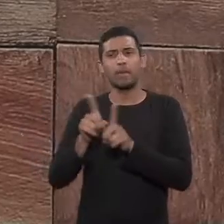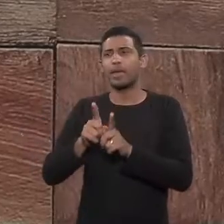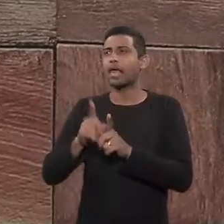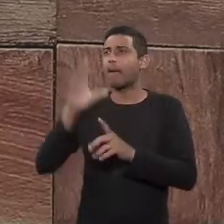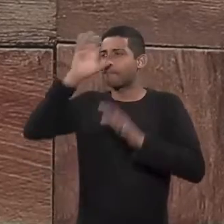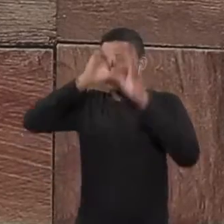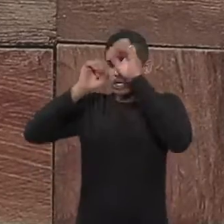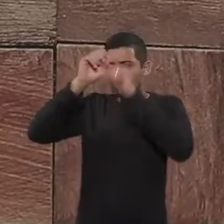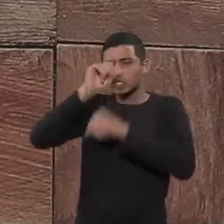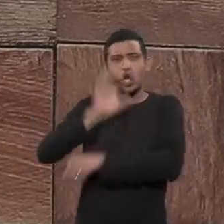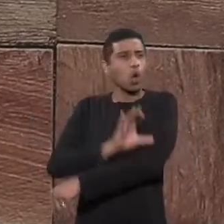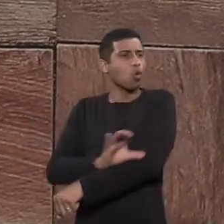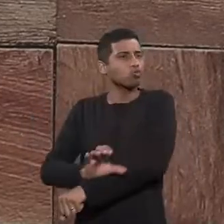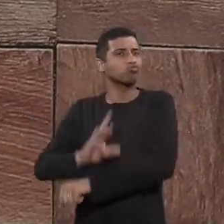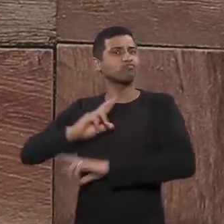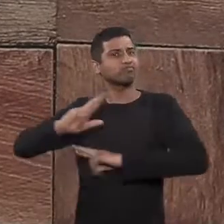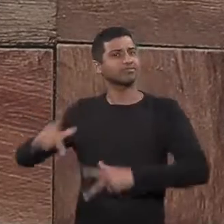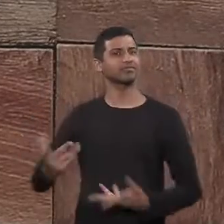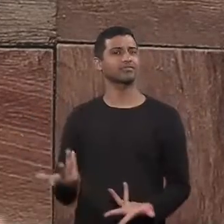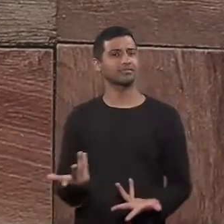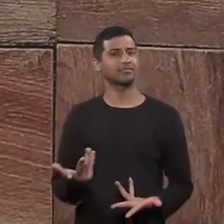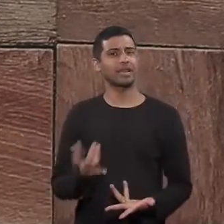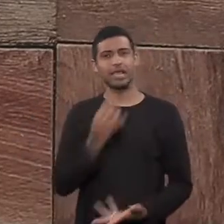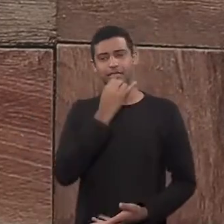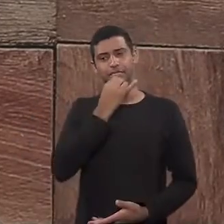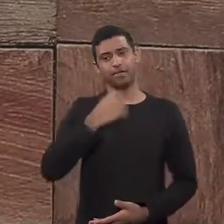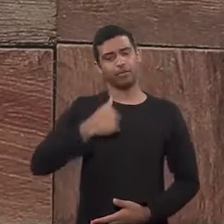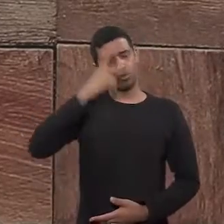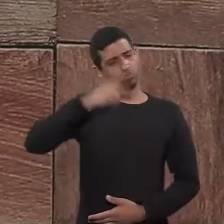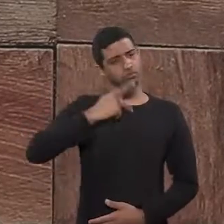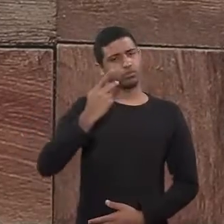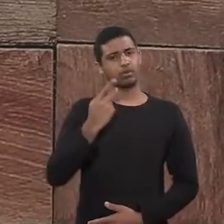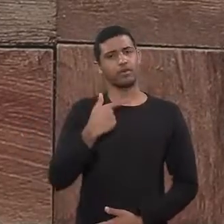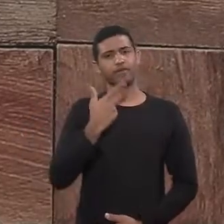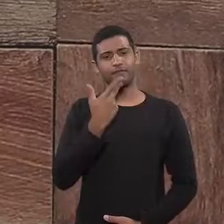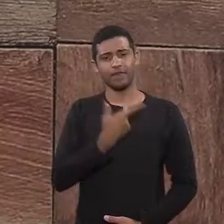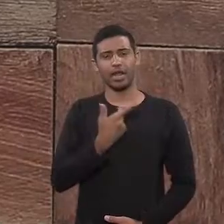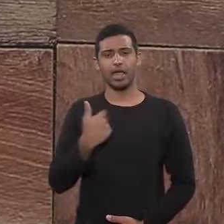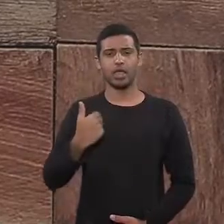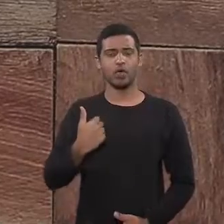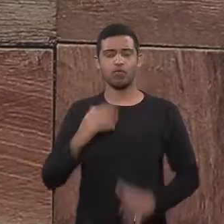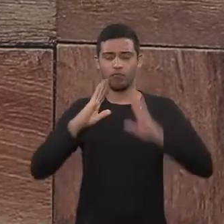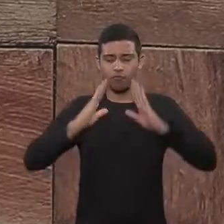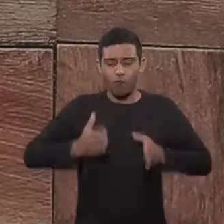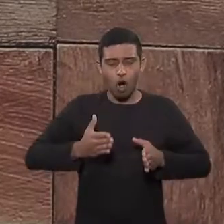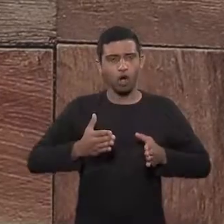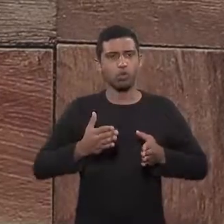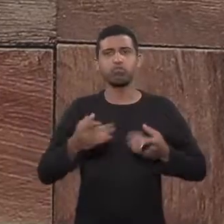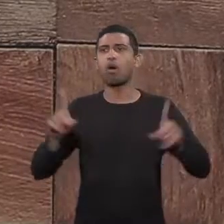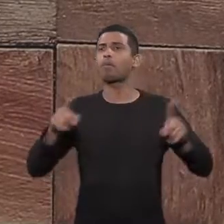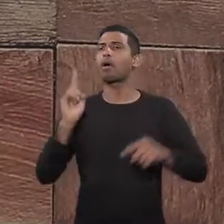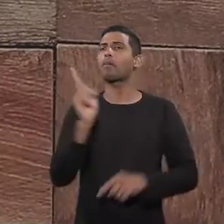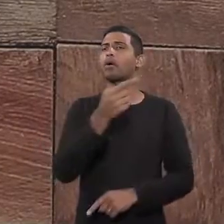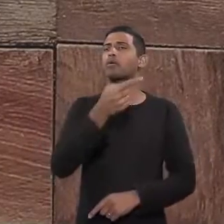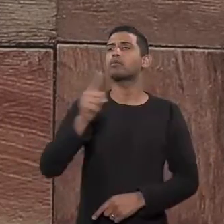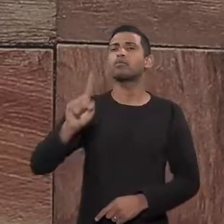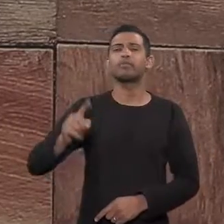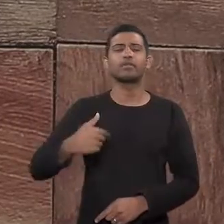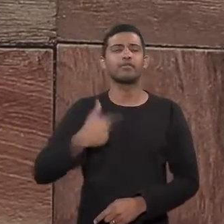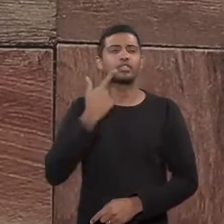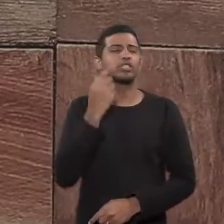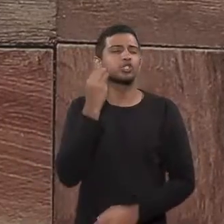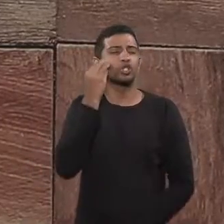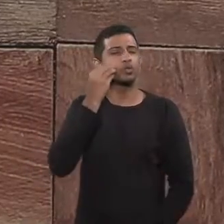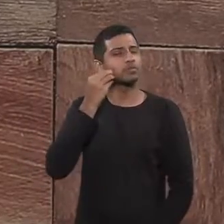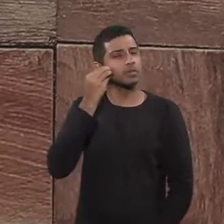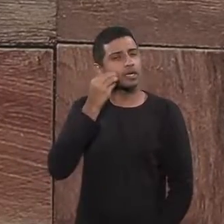vivenciar outras culturas, né? No meu caso, ainda mais agora, assim, mais na regência orquestral, você experimentar